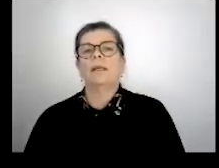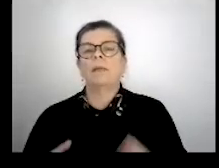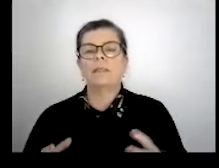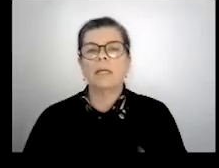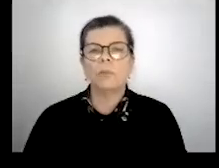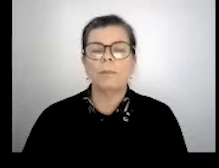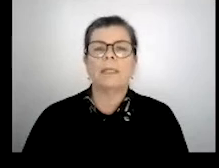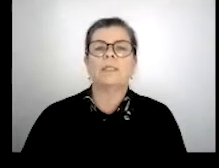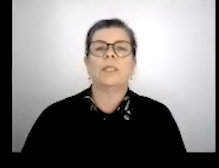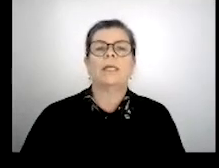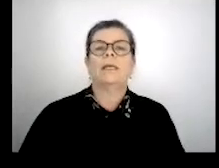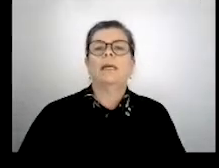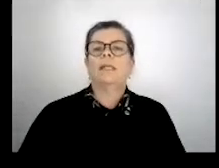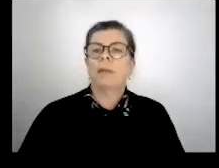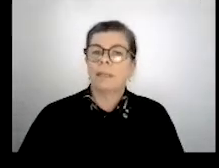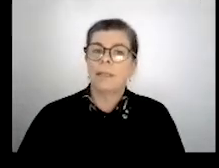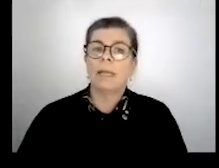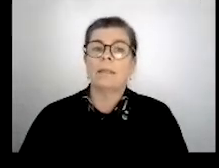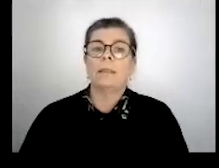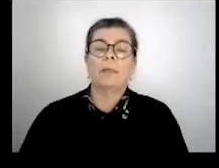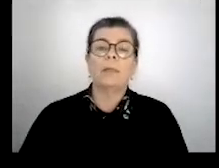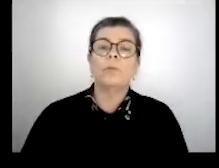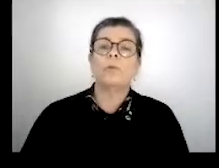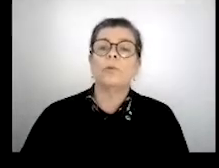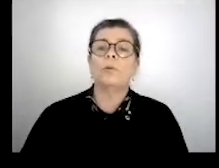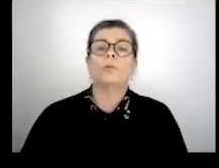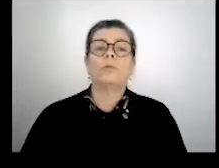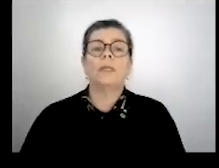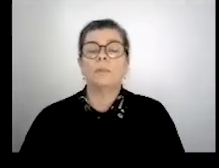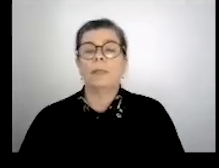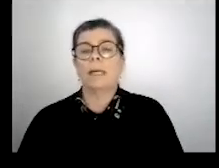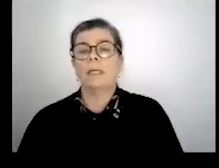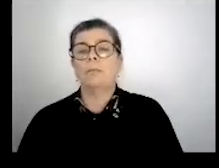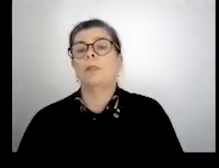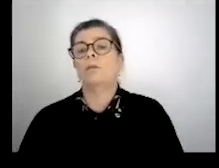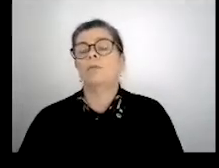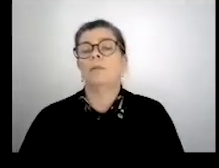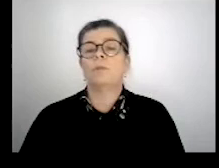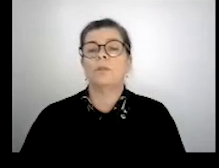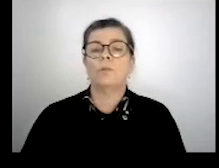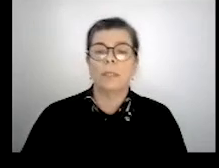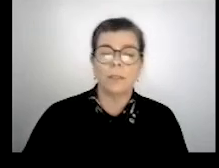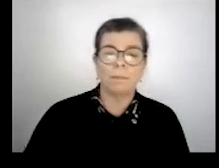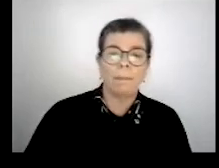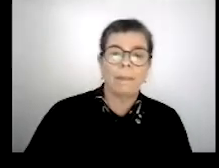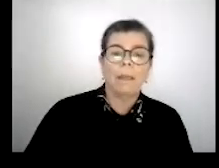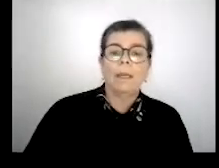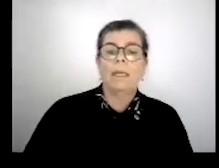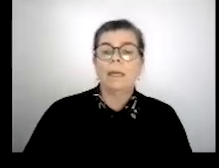ele. Pensar sobre planejar, para desastre, não é tão doloroso quanto ter que explicar porque não fizemos isso